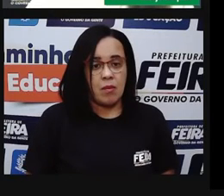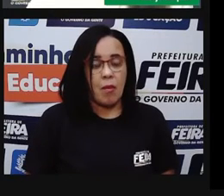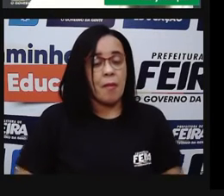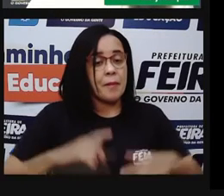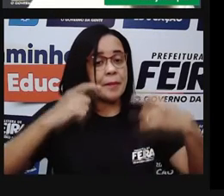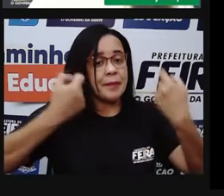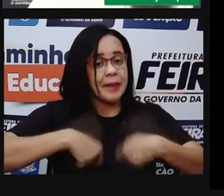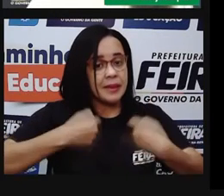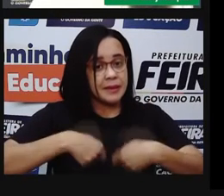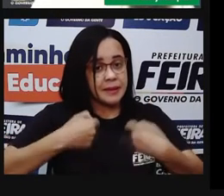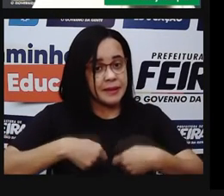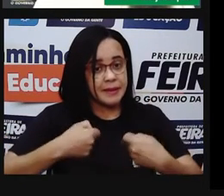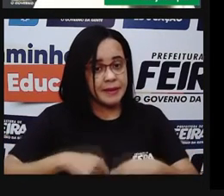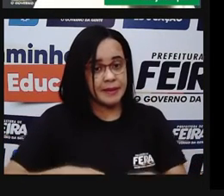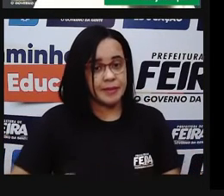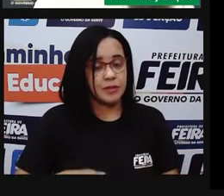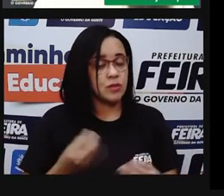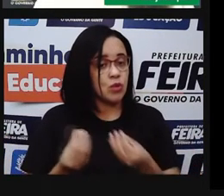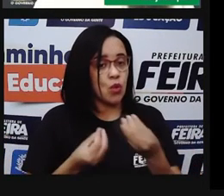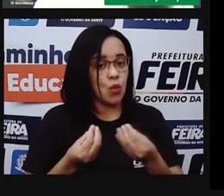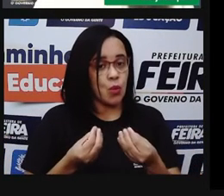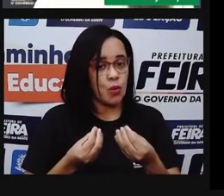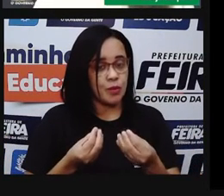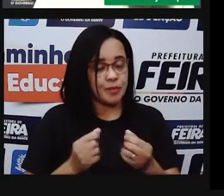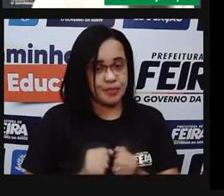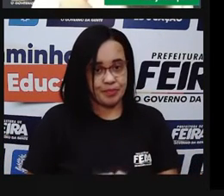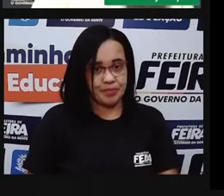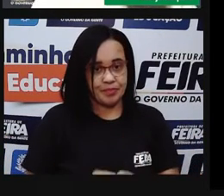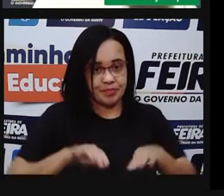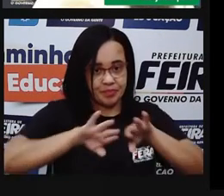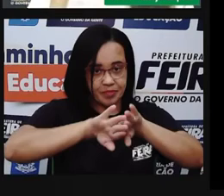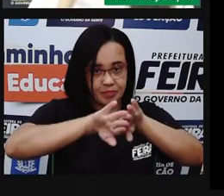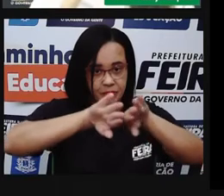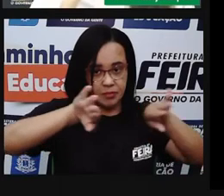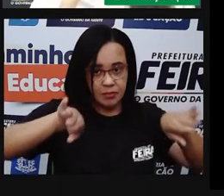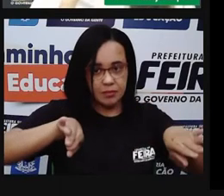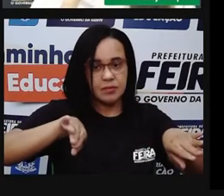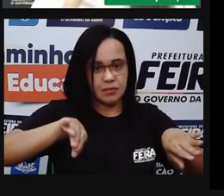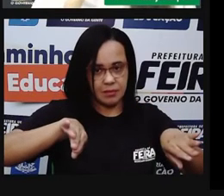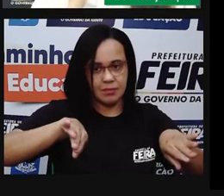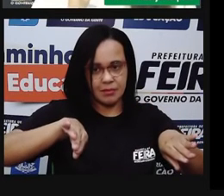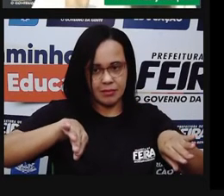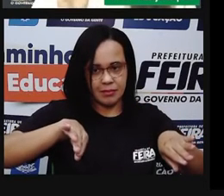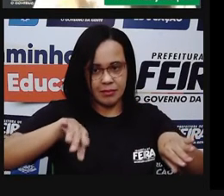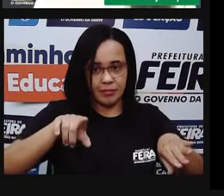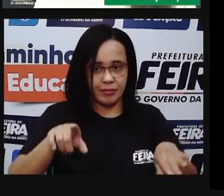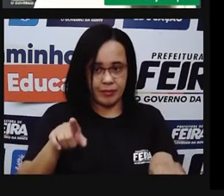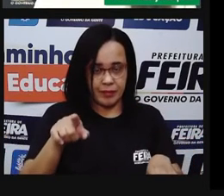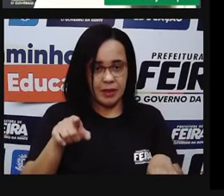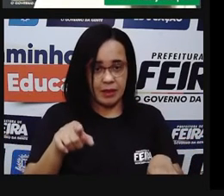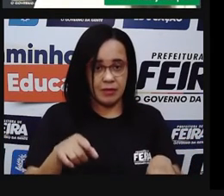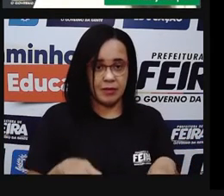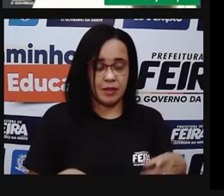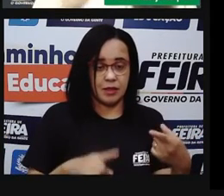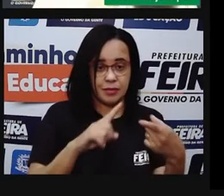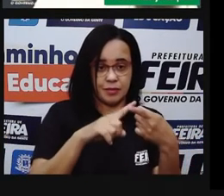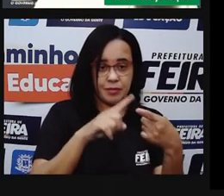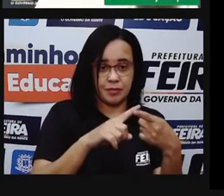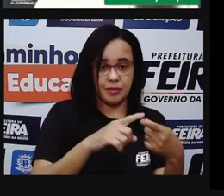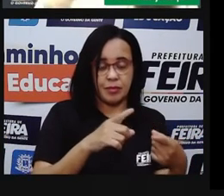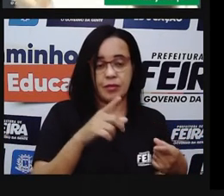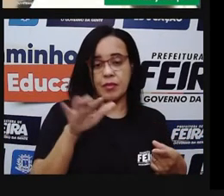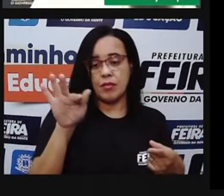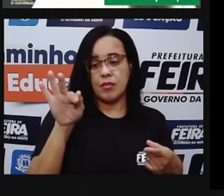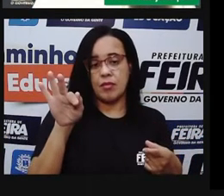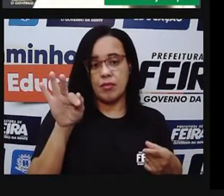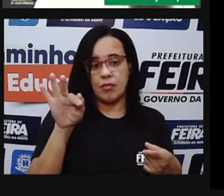juntinhas. Elas não podem ser separadas juntas. Olha como eu separei o nome forró. Primeiro eu botei for,